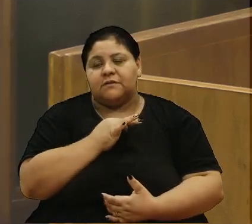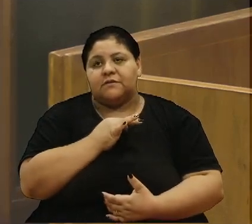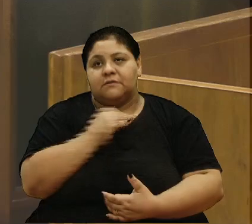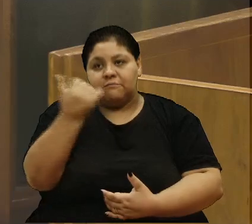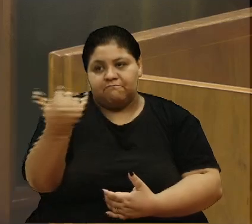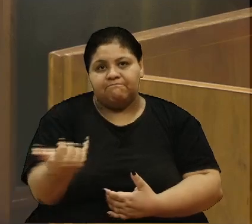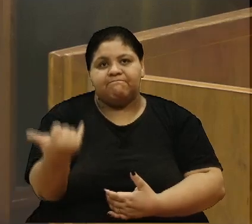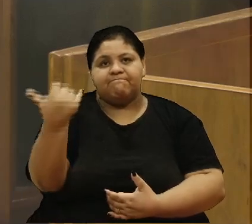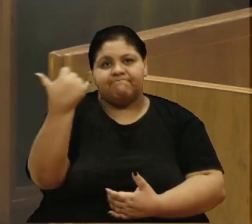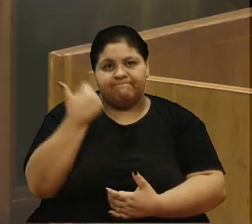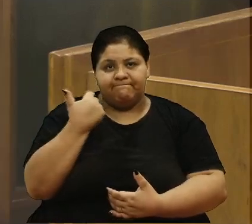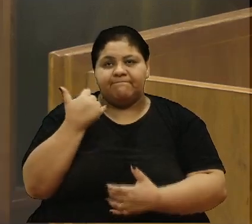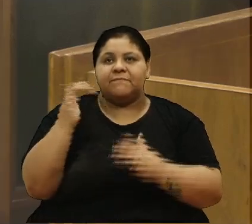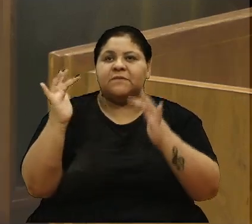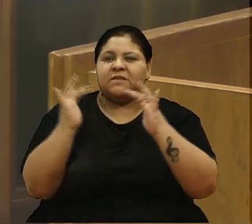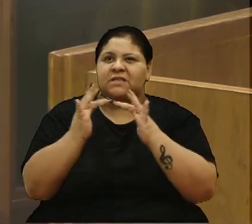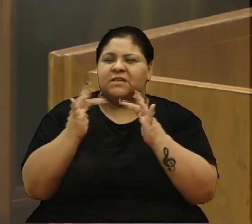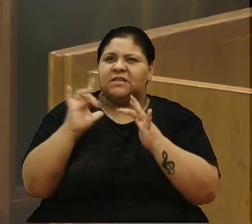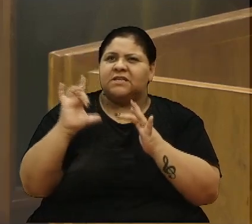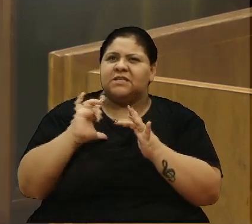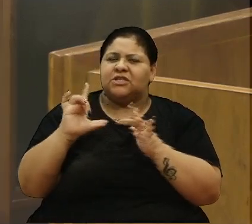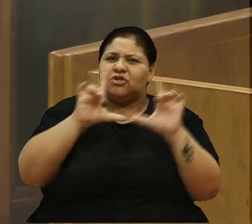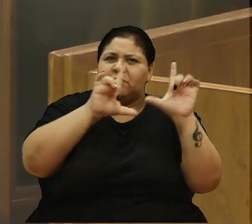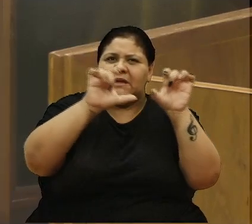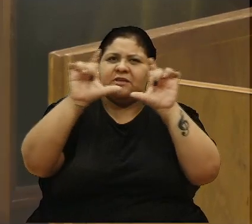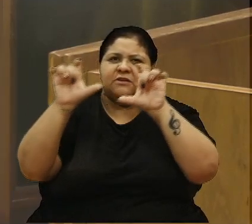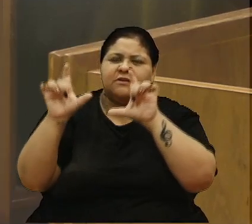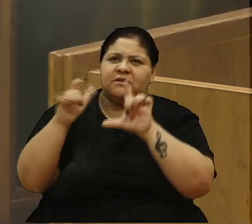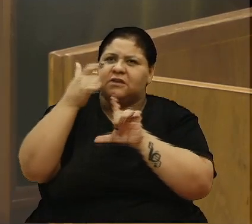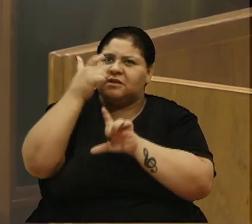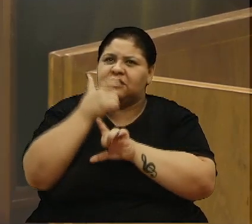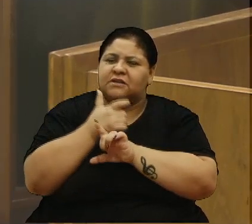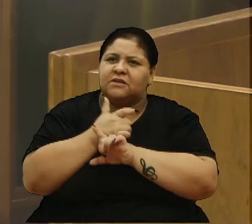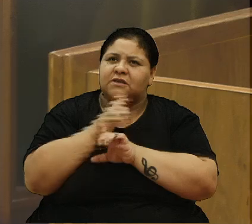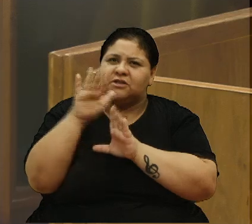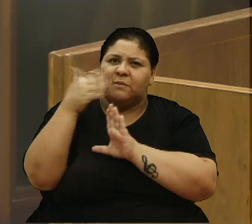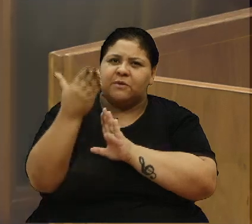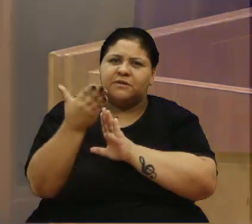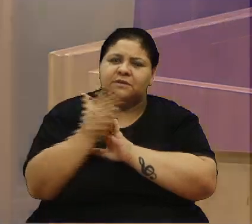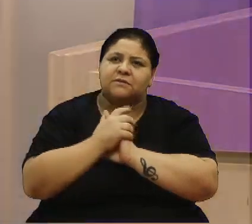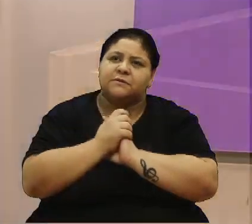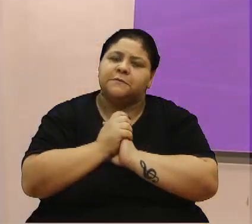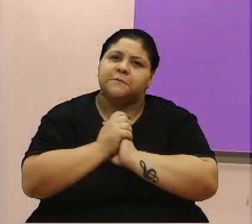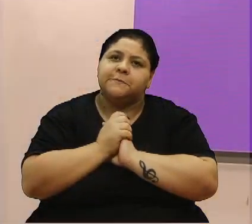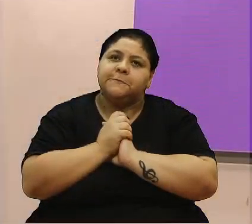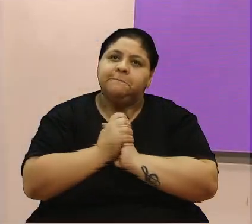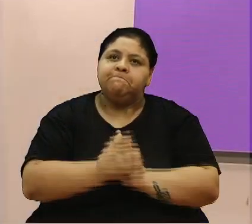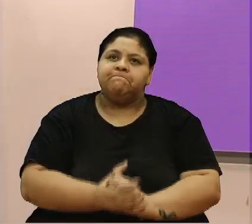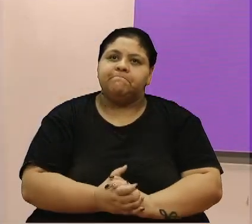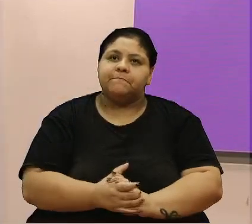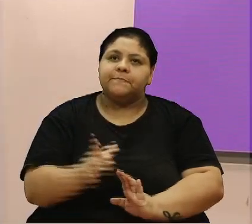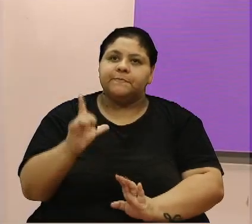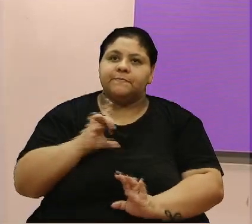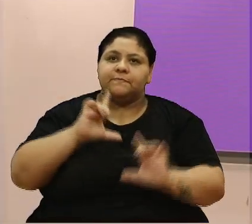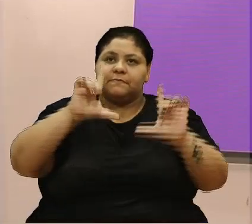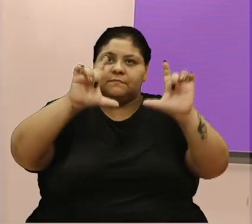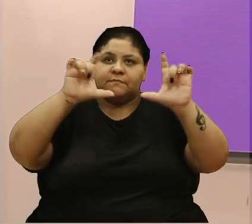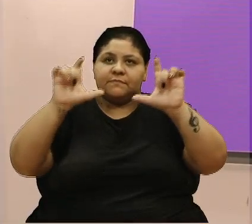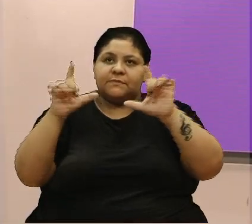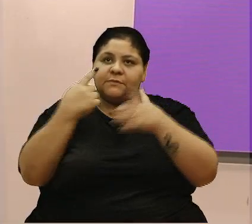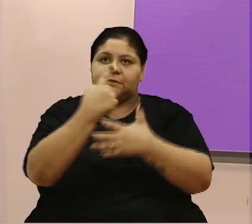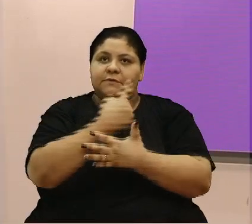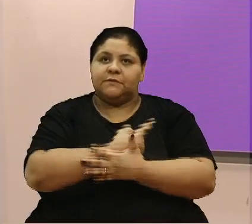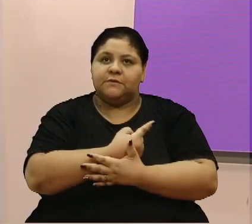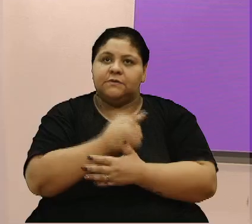imediatamente nos colocou em contato. Tinha até umas fotos aí. Acho que não é, acho que é a próxima. Tem uma foto até que é de